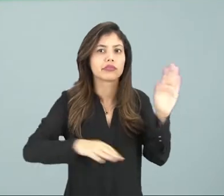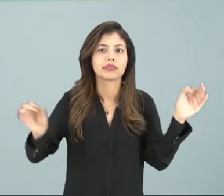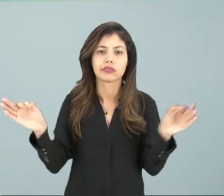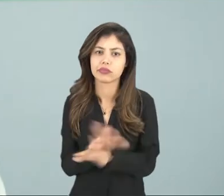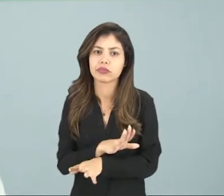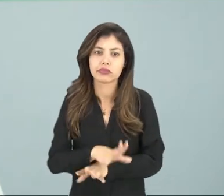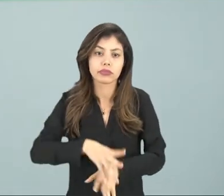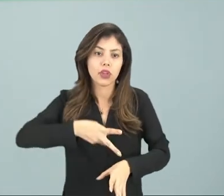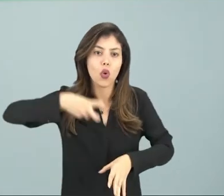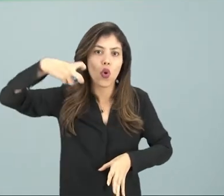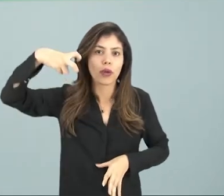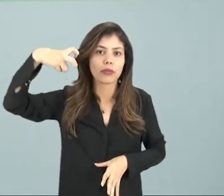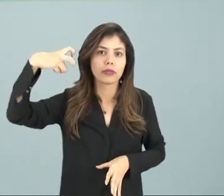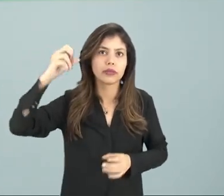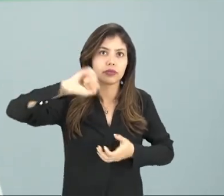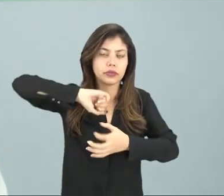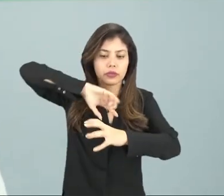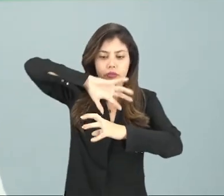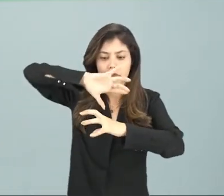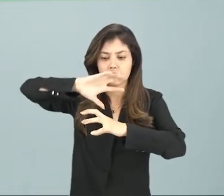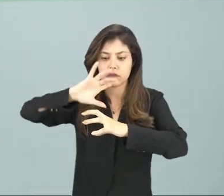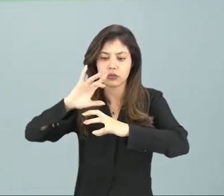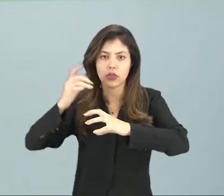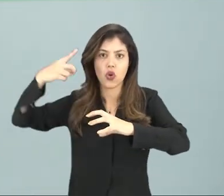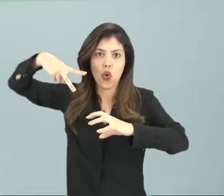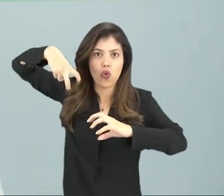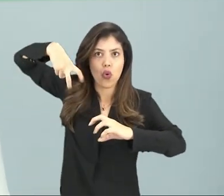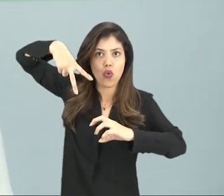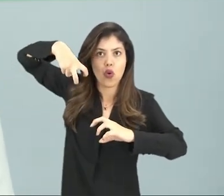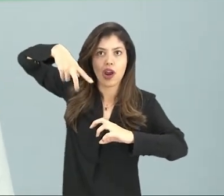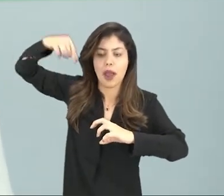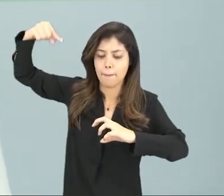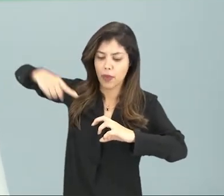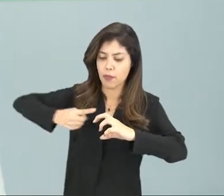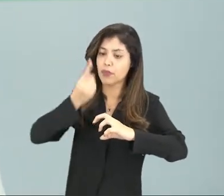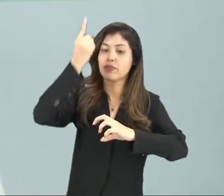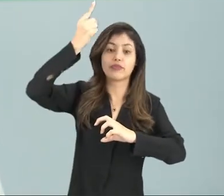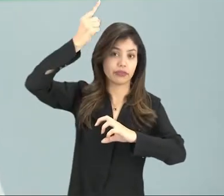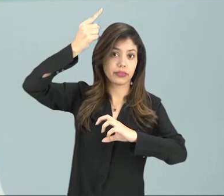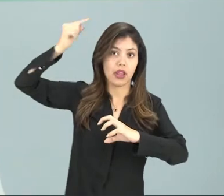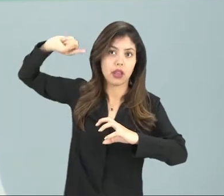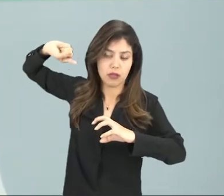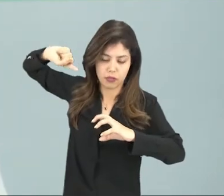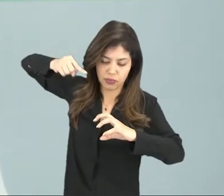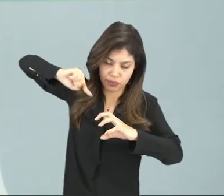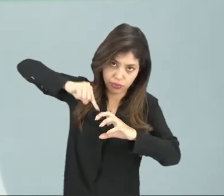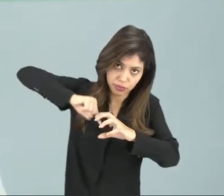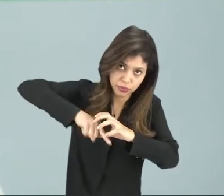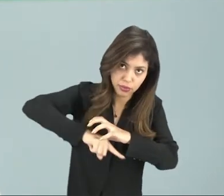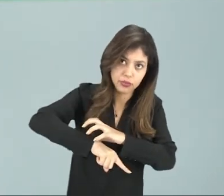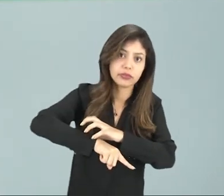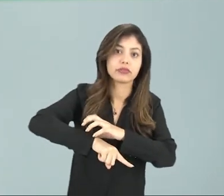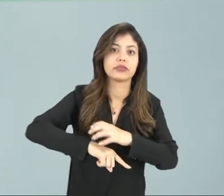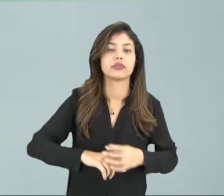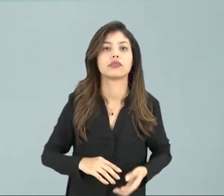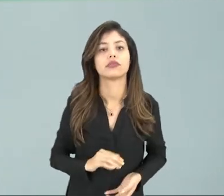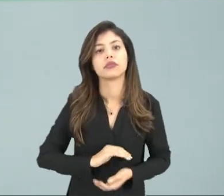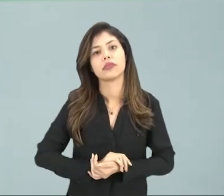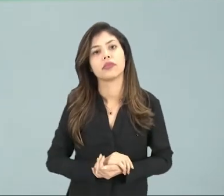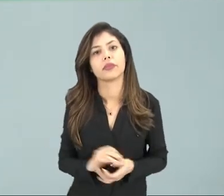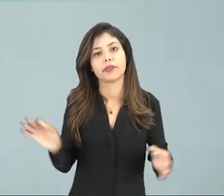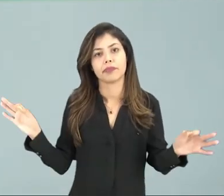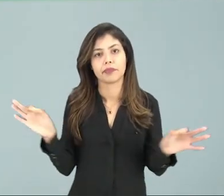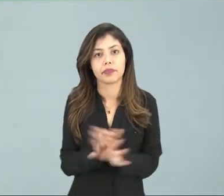acaba tirando o efeito filtro que o ozônio tem sobre esses gases sobre essas radiações bom então